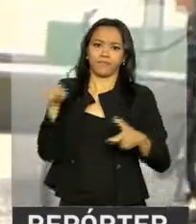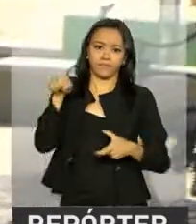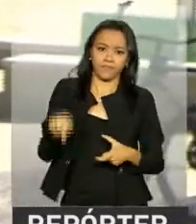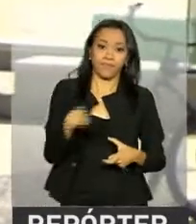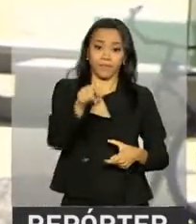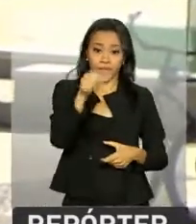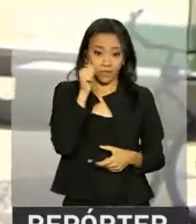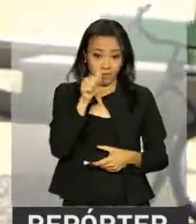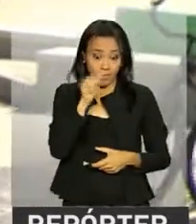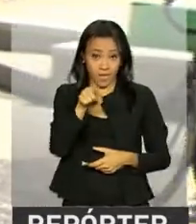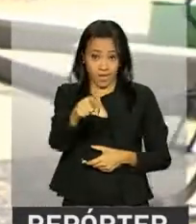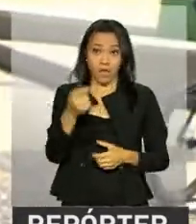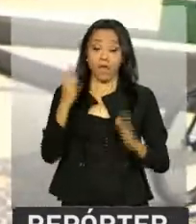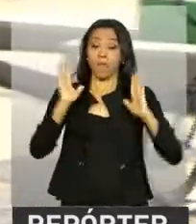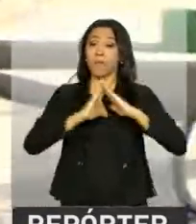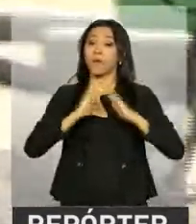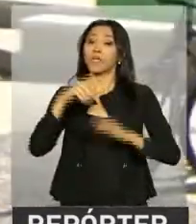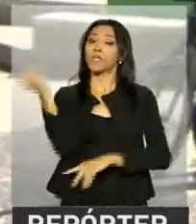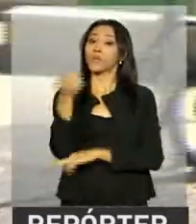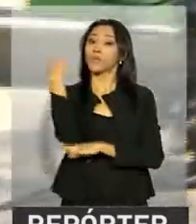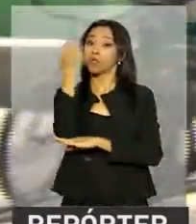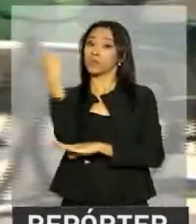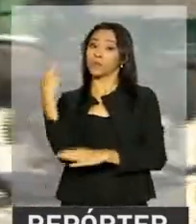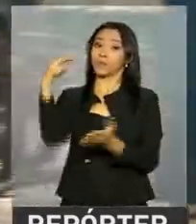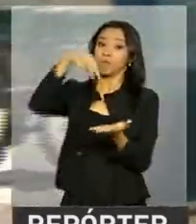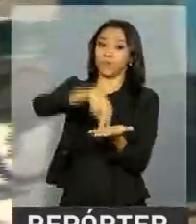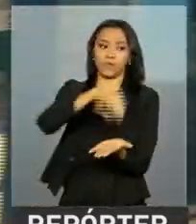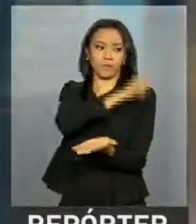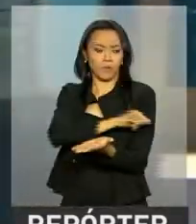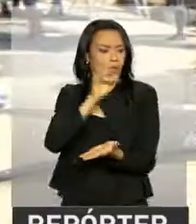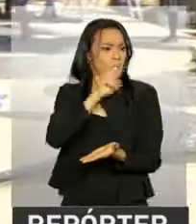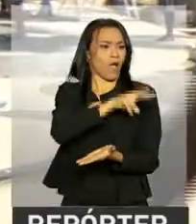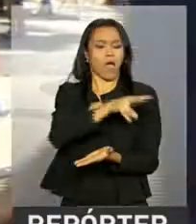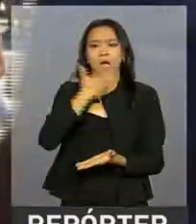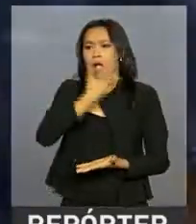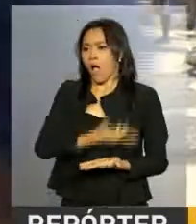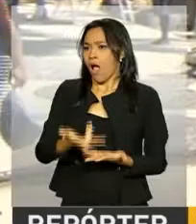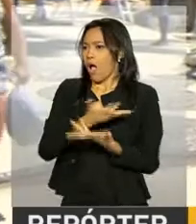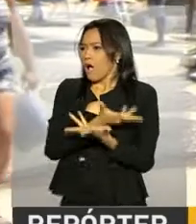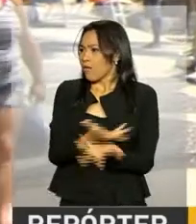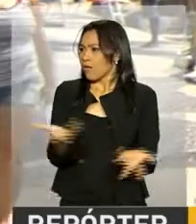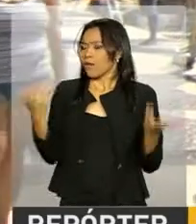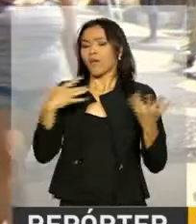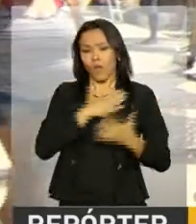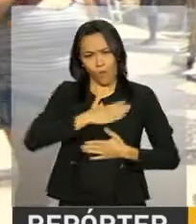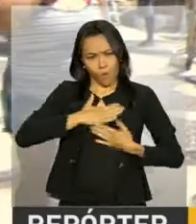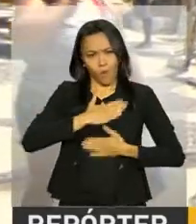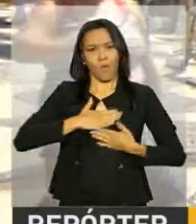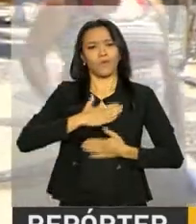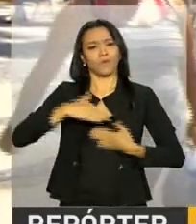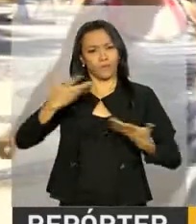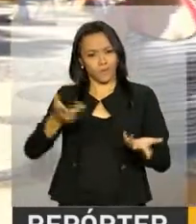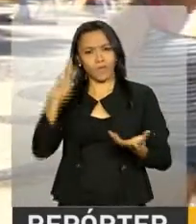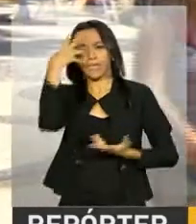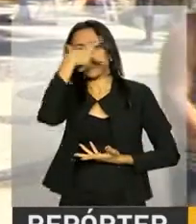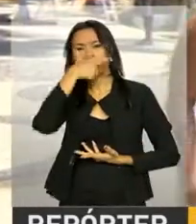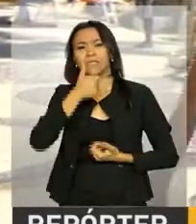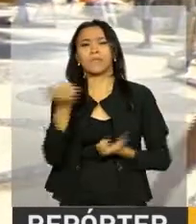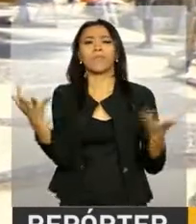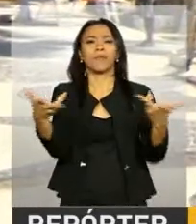do sul e disse está encantada com o rio de janeiro eu gosto do rio mas se nada de linda e maravilhosa